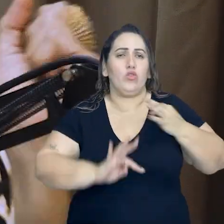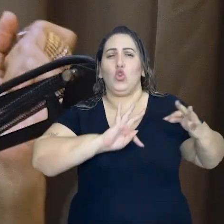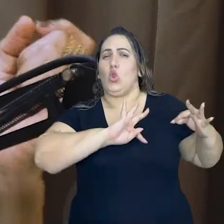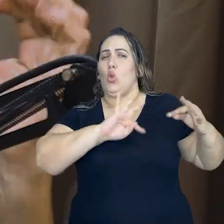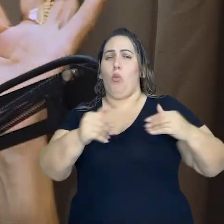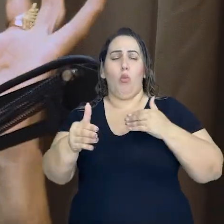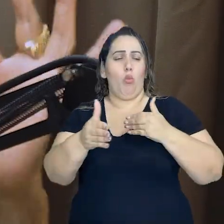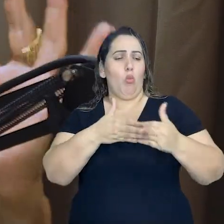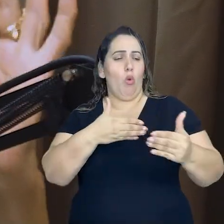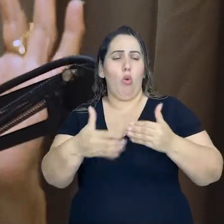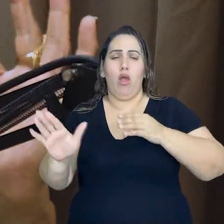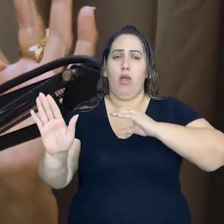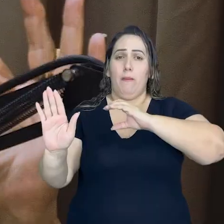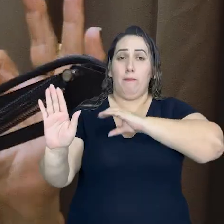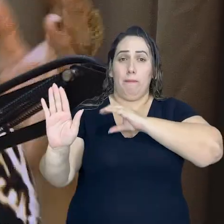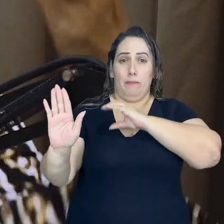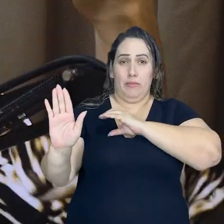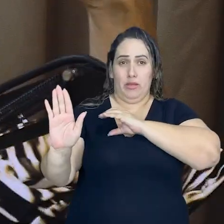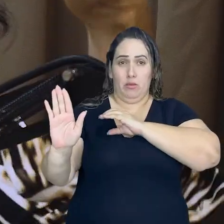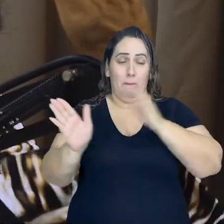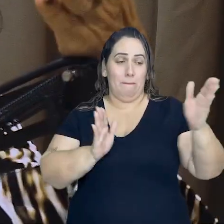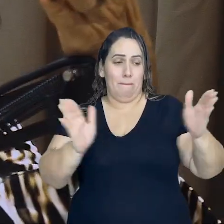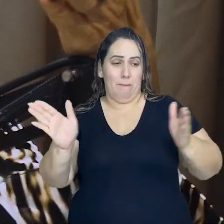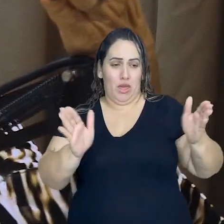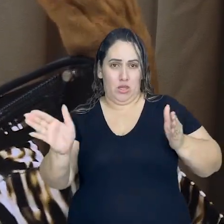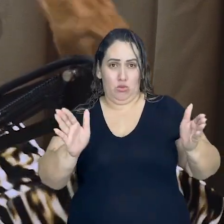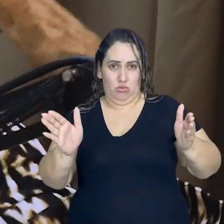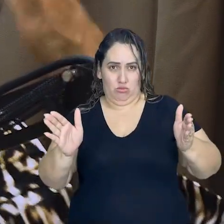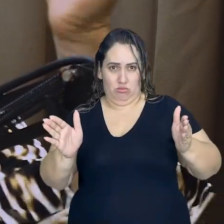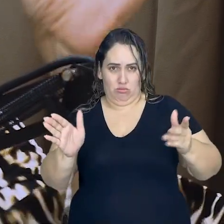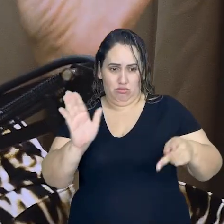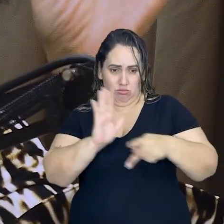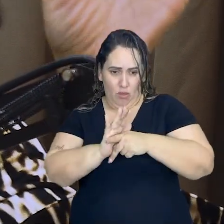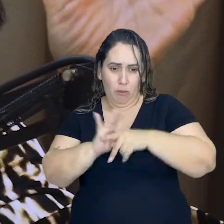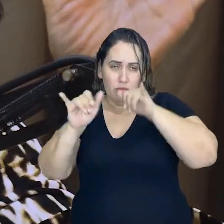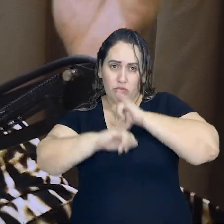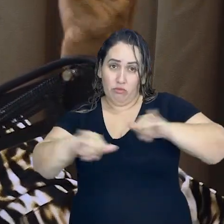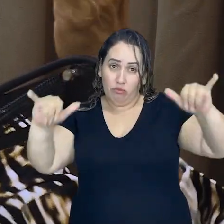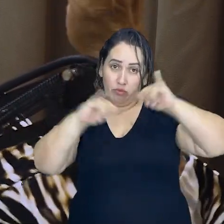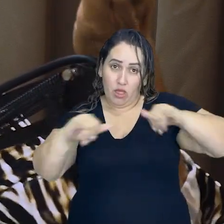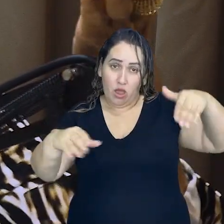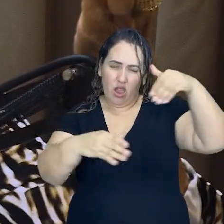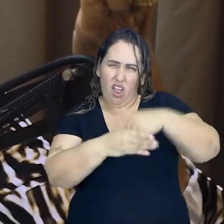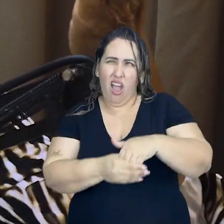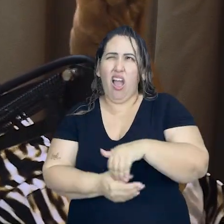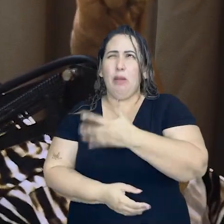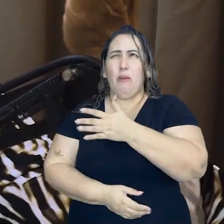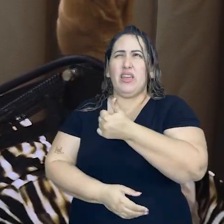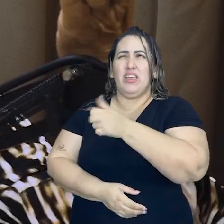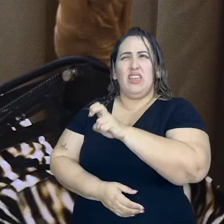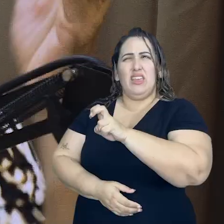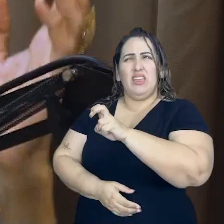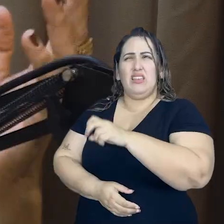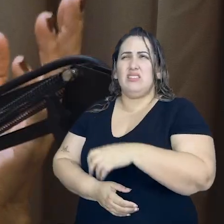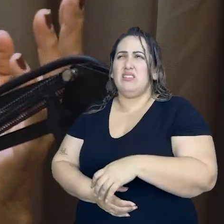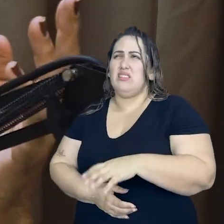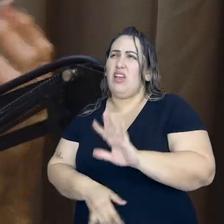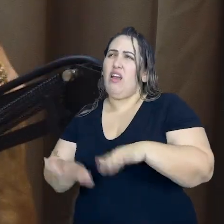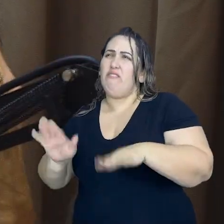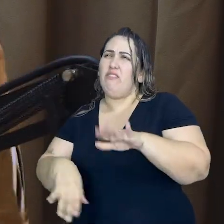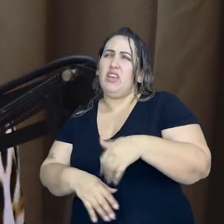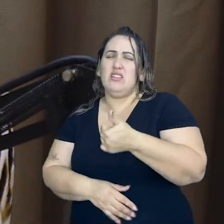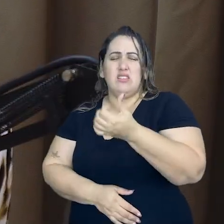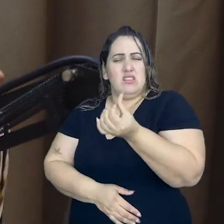no período de eleição, que começa dia 15 ou 16 de agosto, a depender do ano, até o dia da